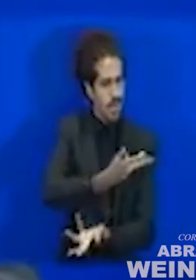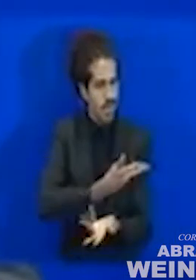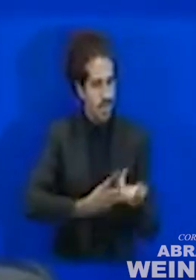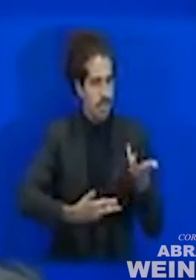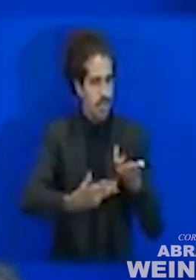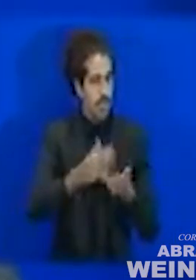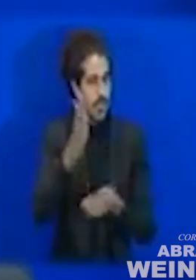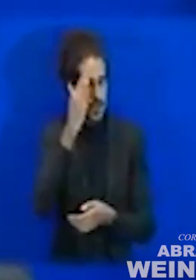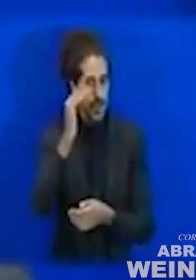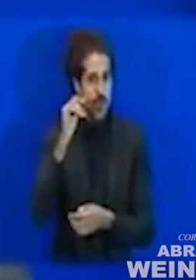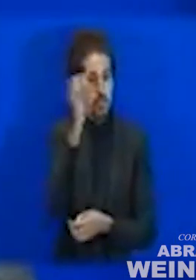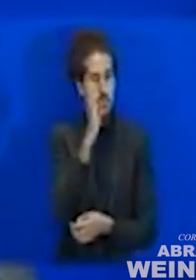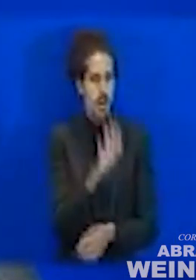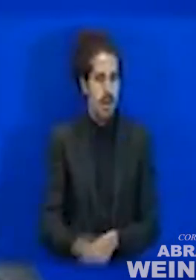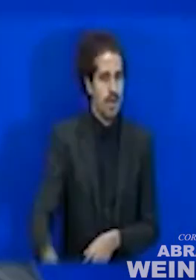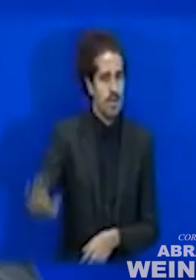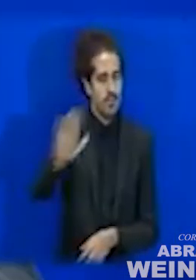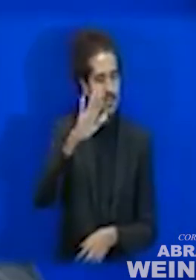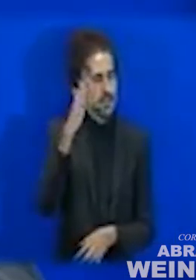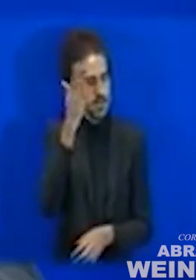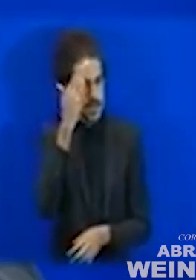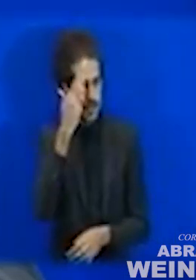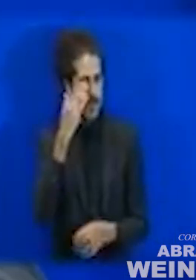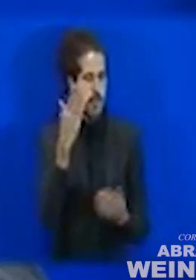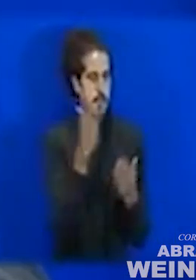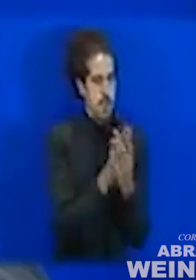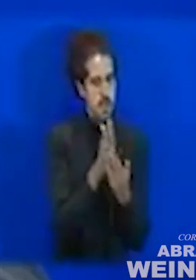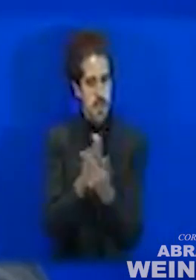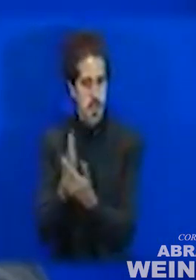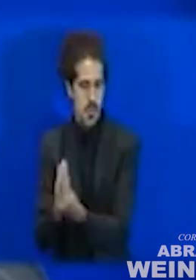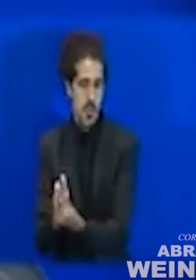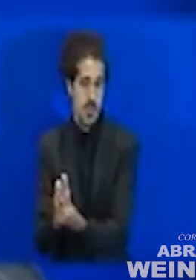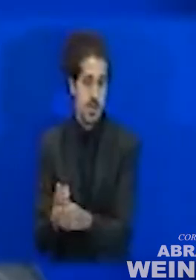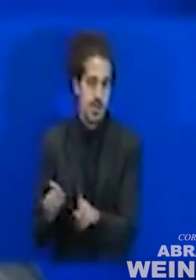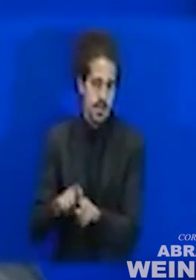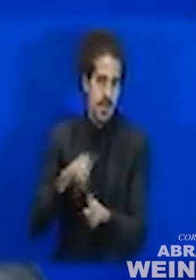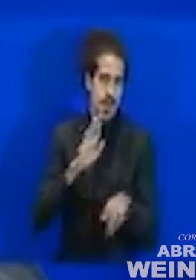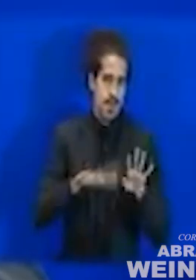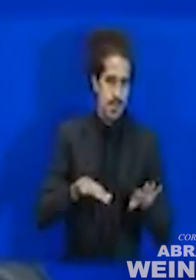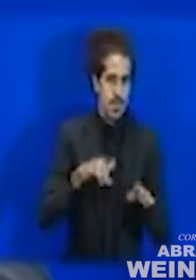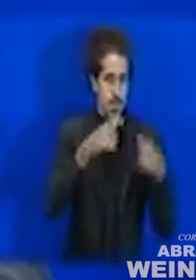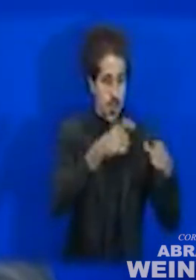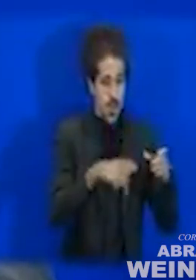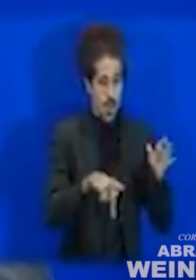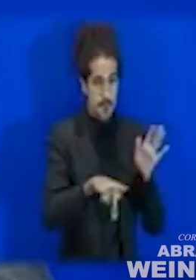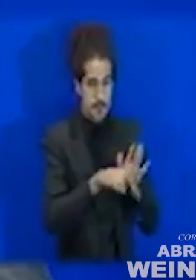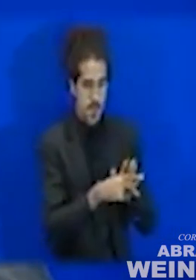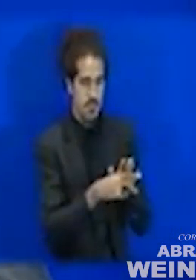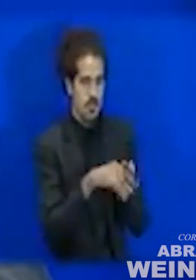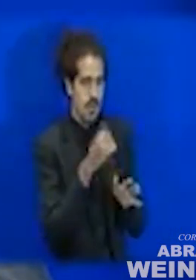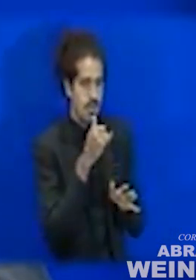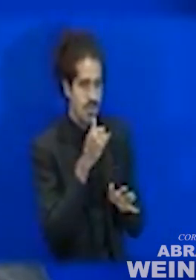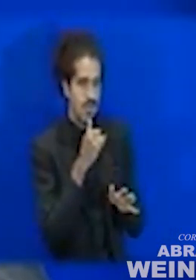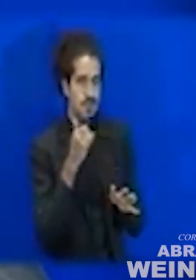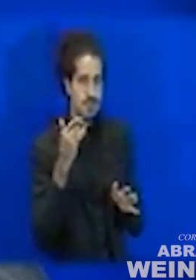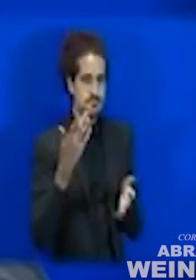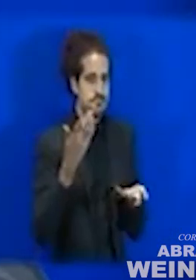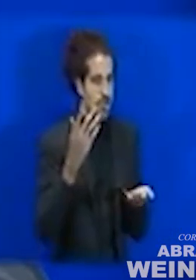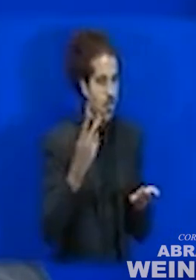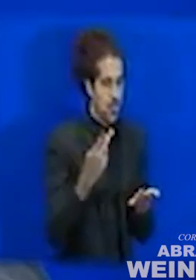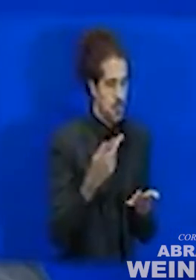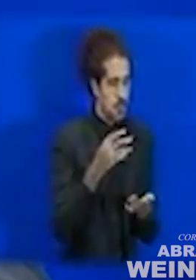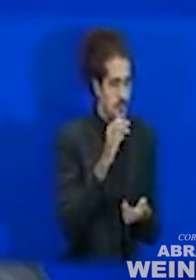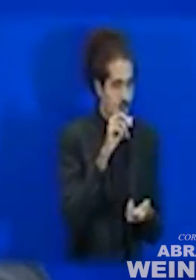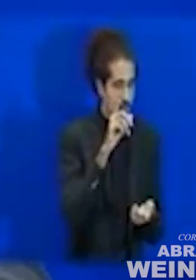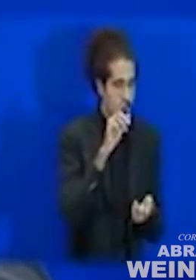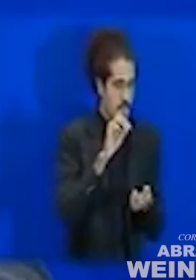país inteiro para podermos tomar aquelas medidas corretivas. Por exemplo, local que faltou energia, a gente conseguiu religar a energia durante a aplicação do Enem.